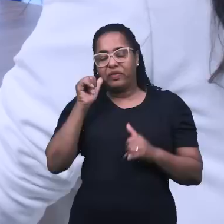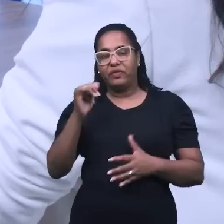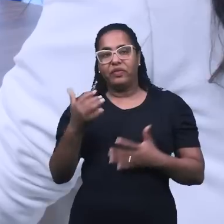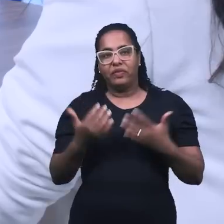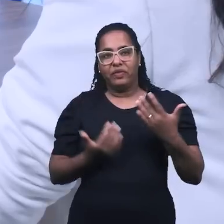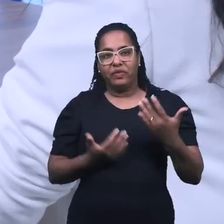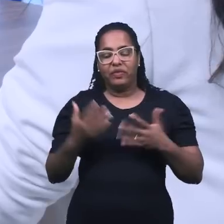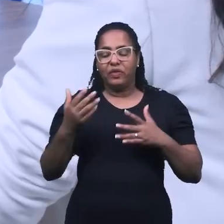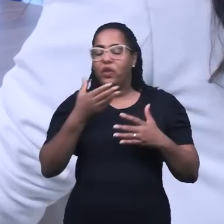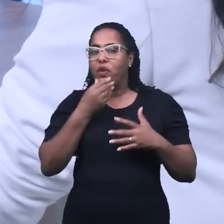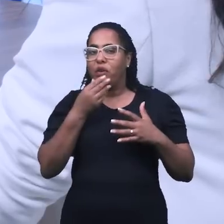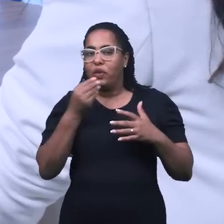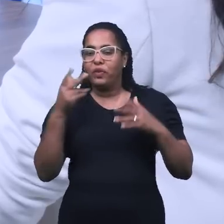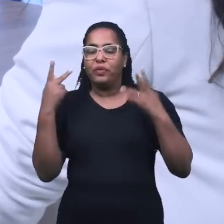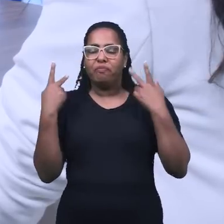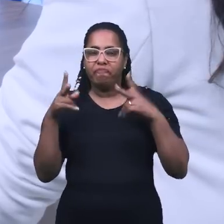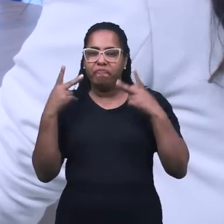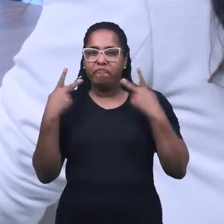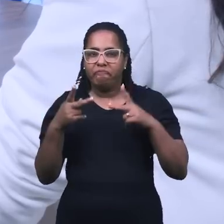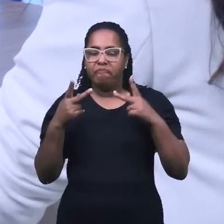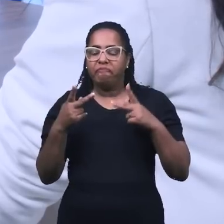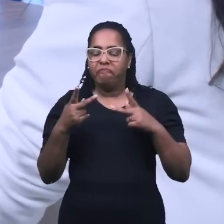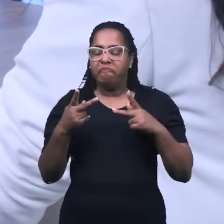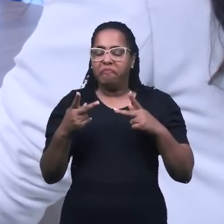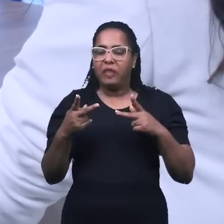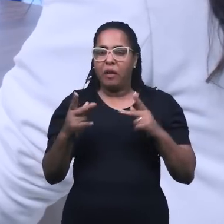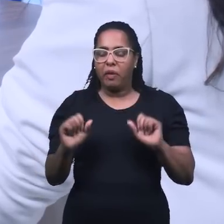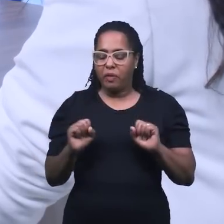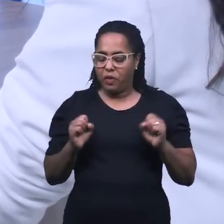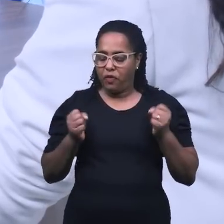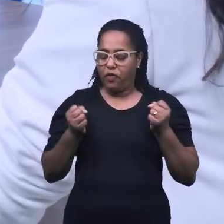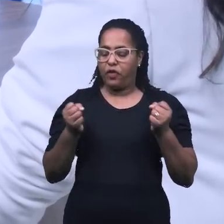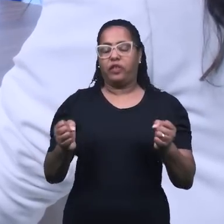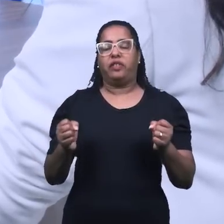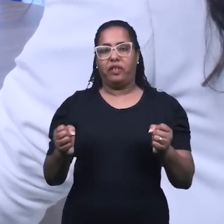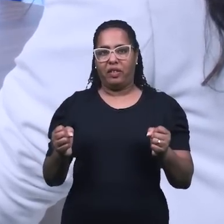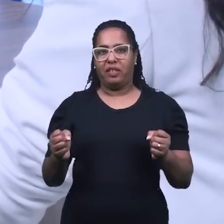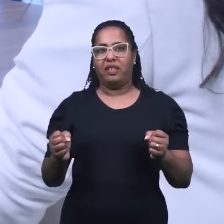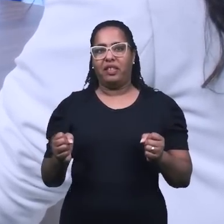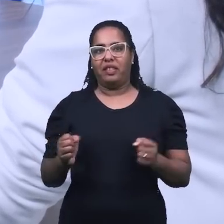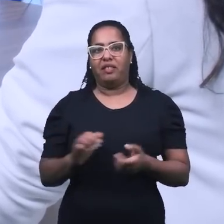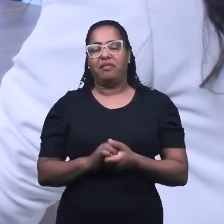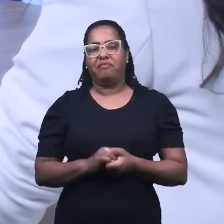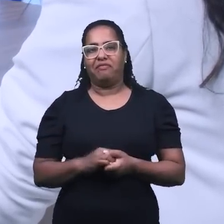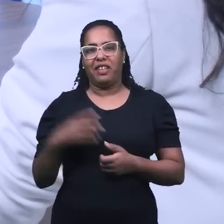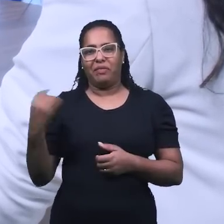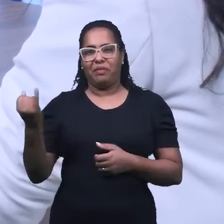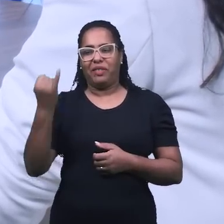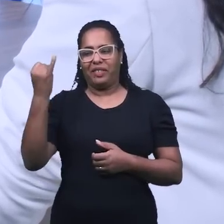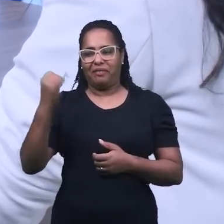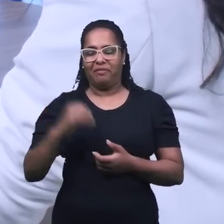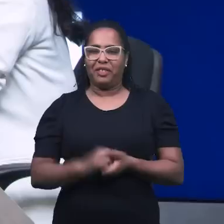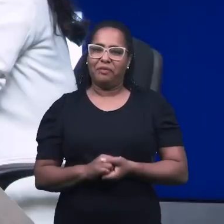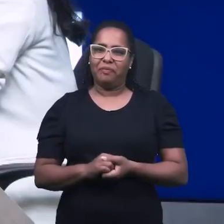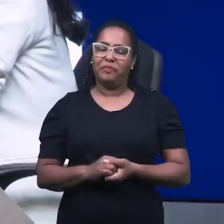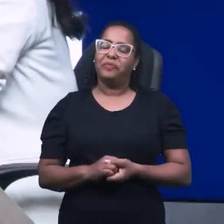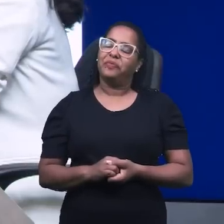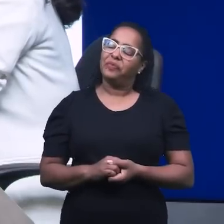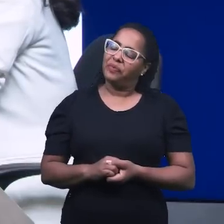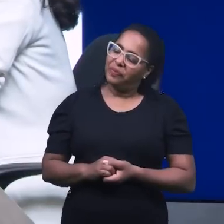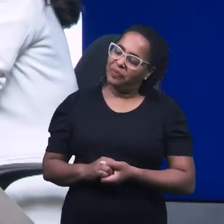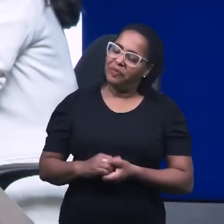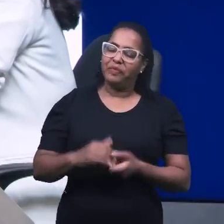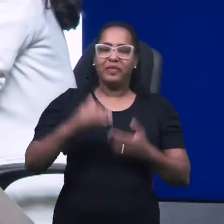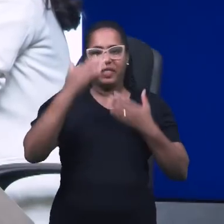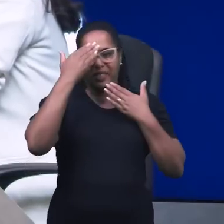o irmão ali levando para nós esse alimento, né? Sim. Então, é muito importante. Eu quero